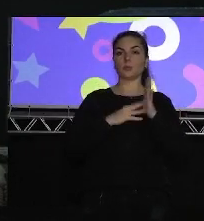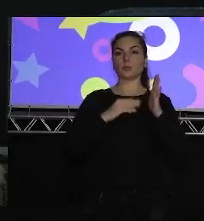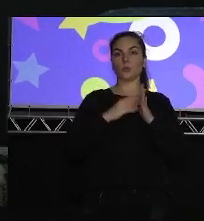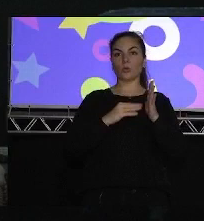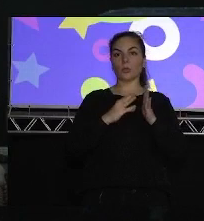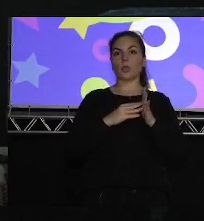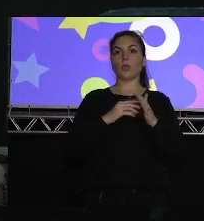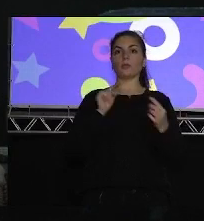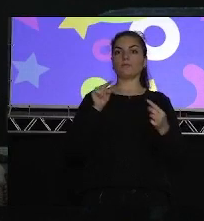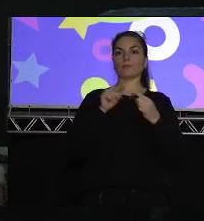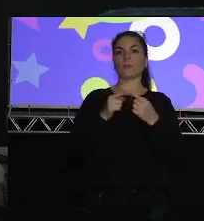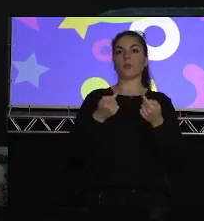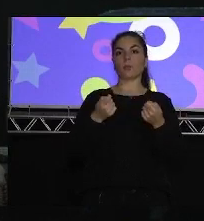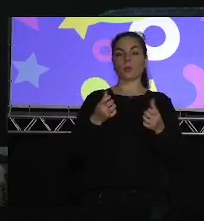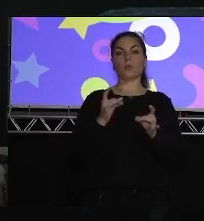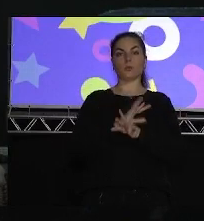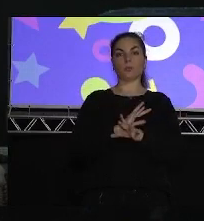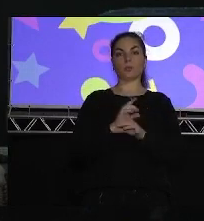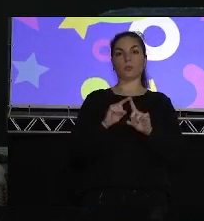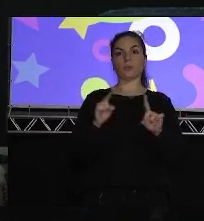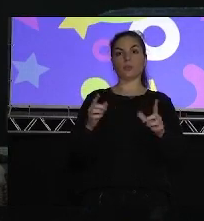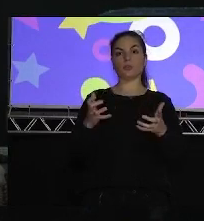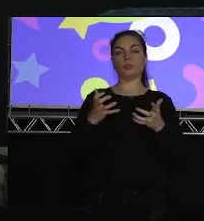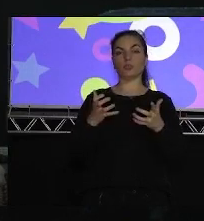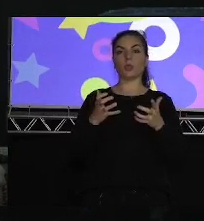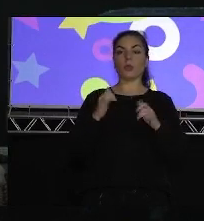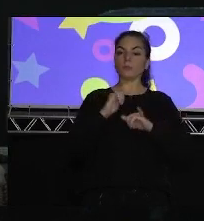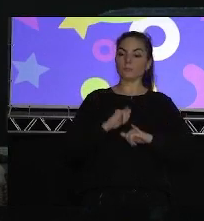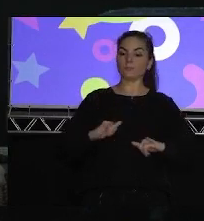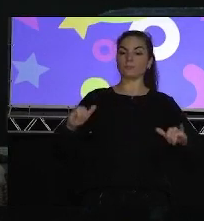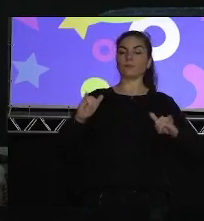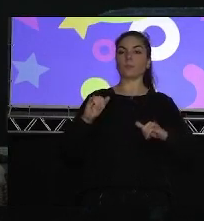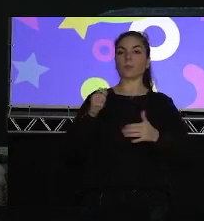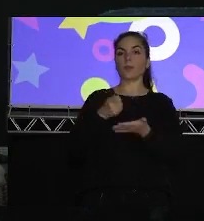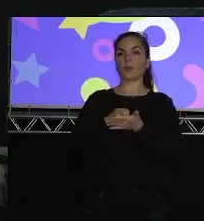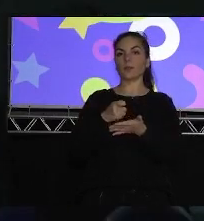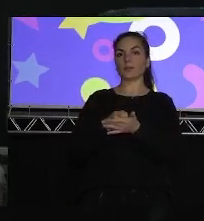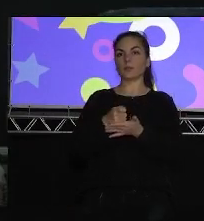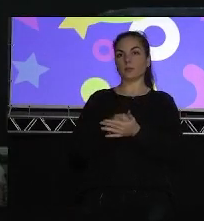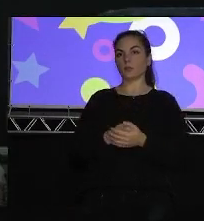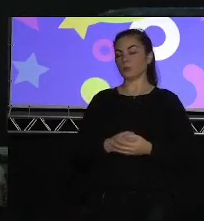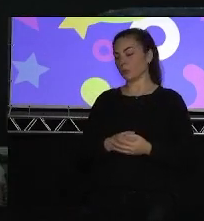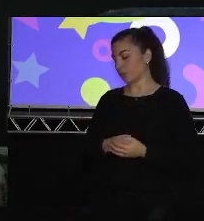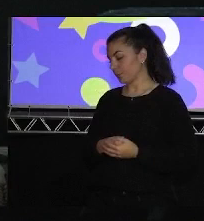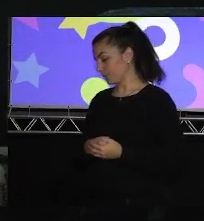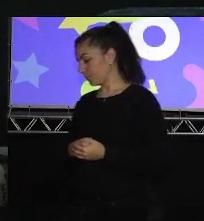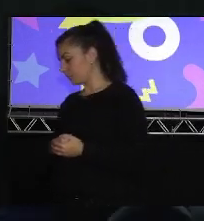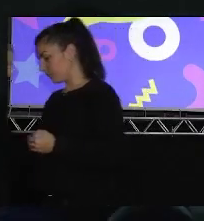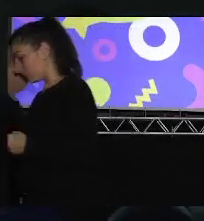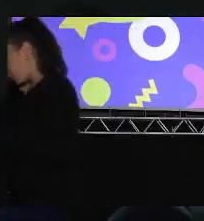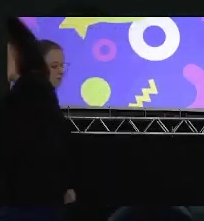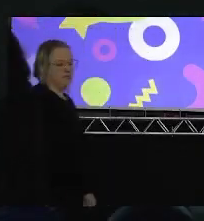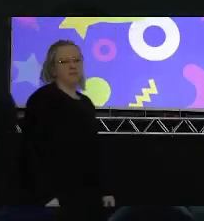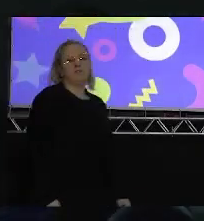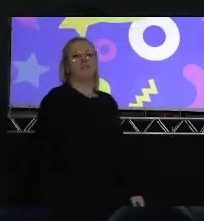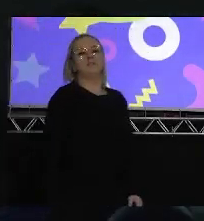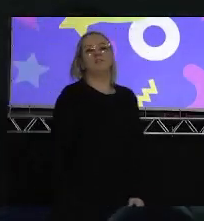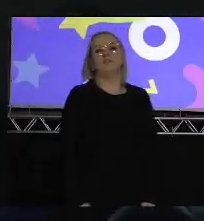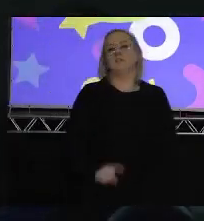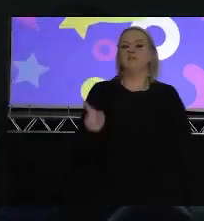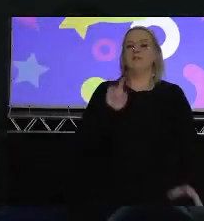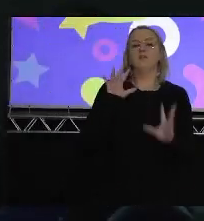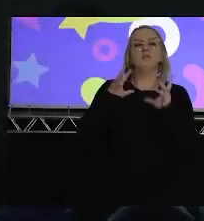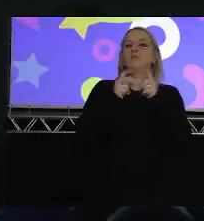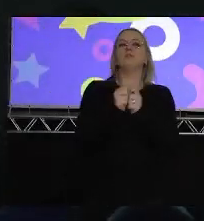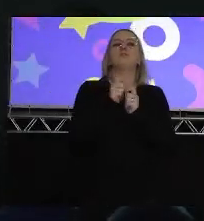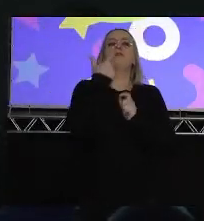quase pronto, mas implementar isso e ser um dos requisitos da RFP. Porque Porque nem todos vão querer imputar dados no Jira, nem todos vão conseguir.